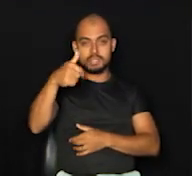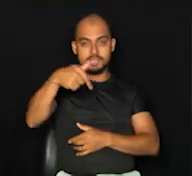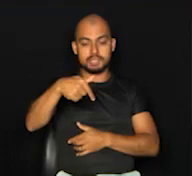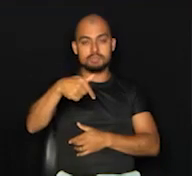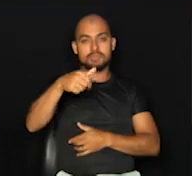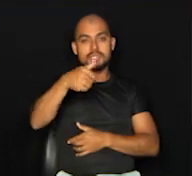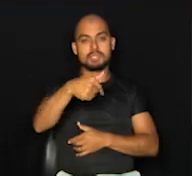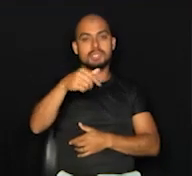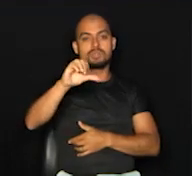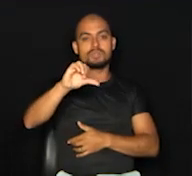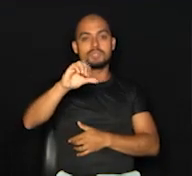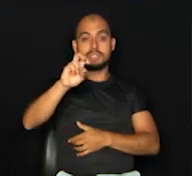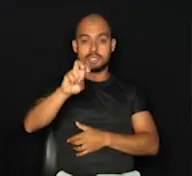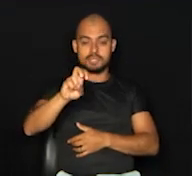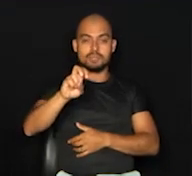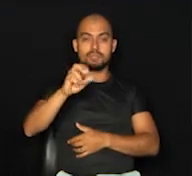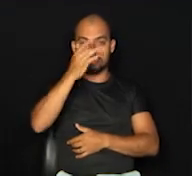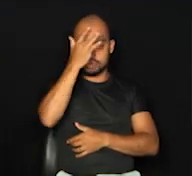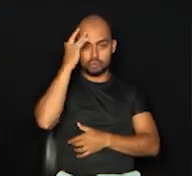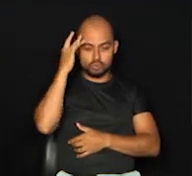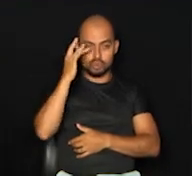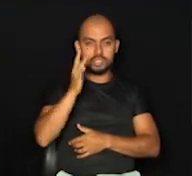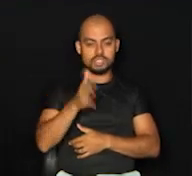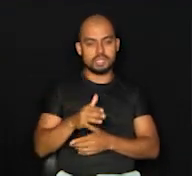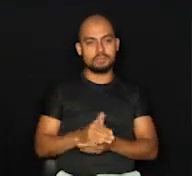1.117.795 casos, com